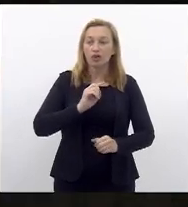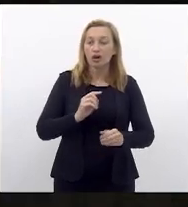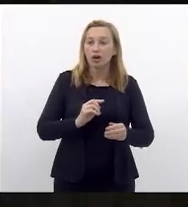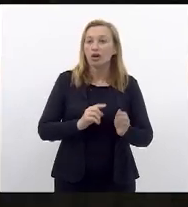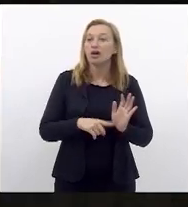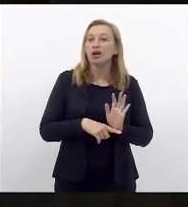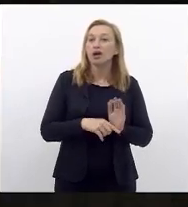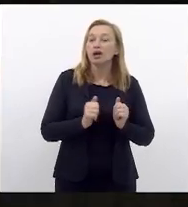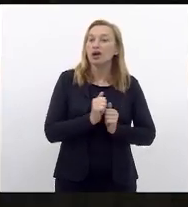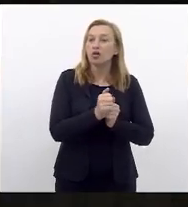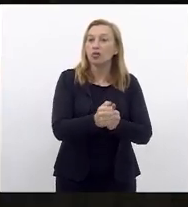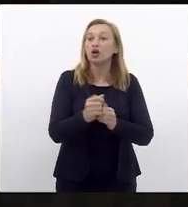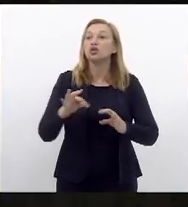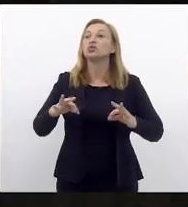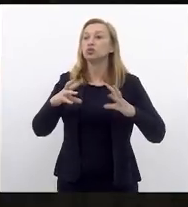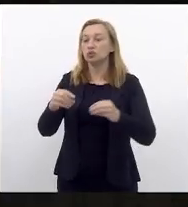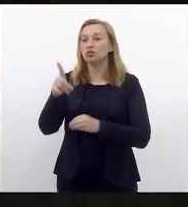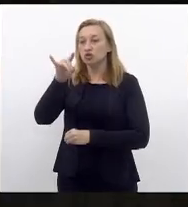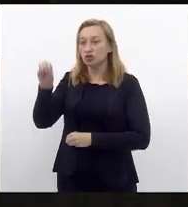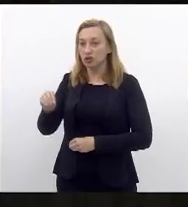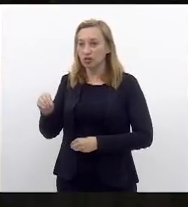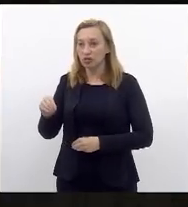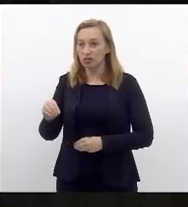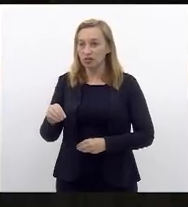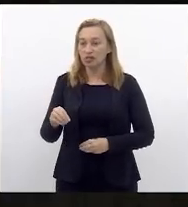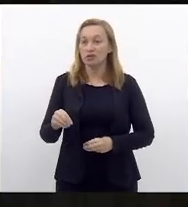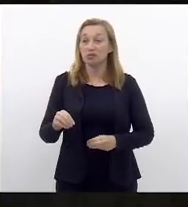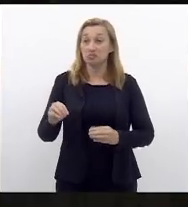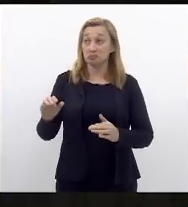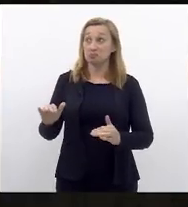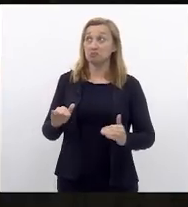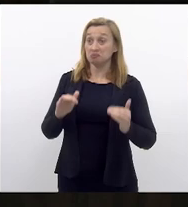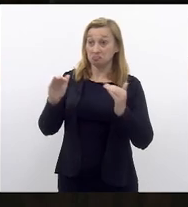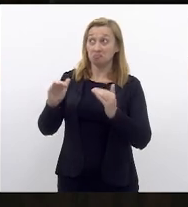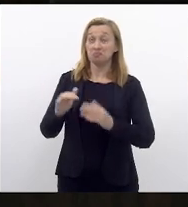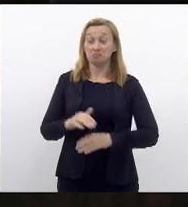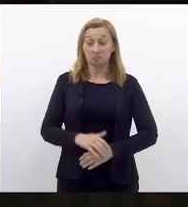por conta do nosso Dionísio Lins. Altíssima renda.